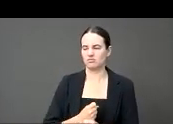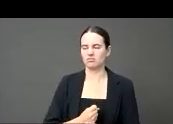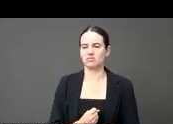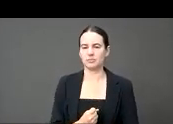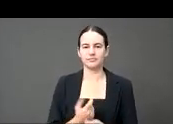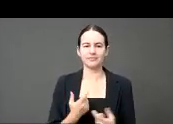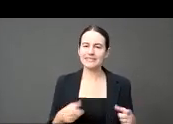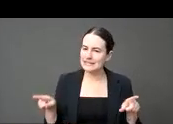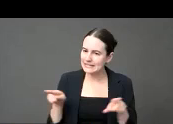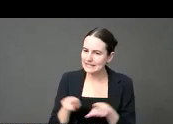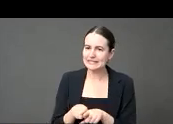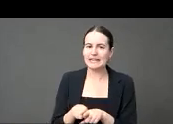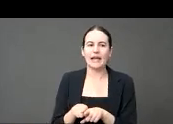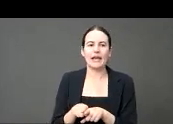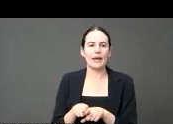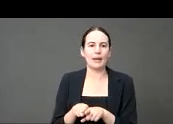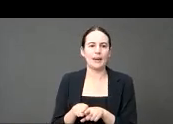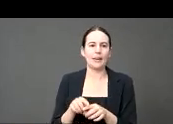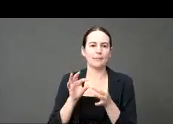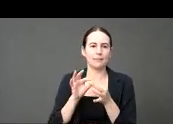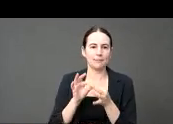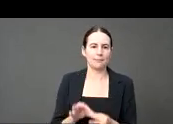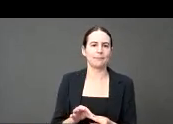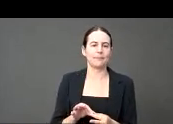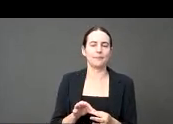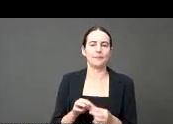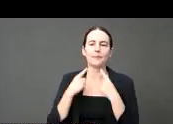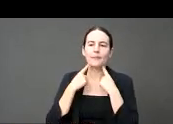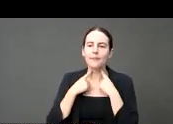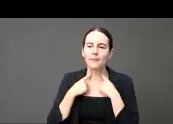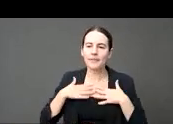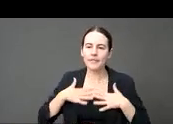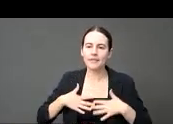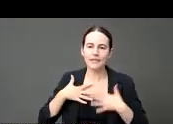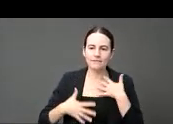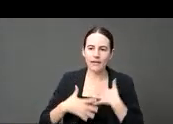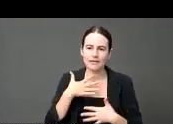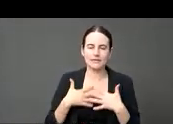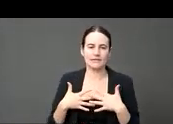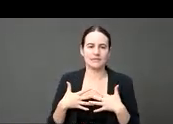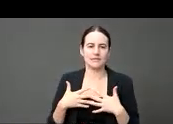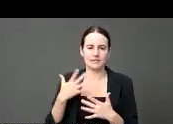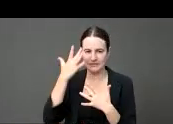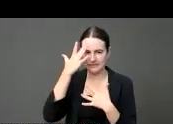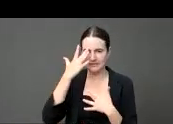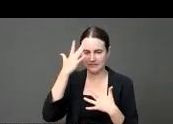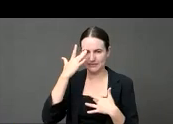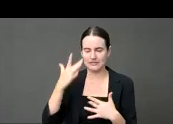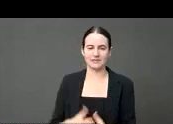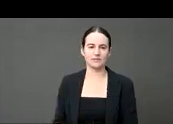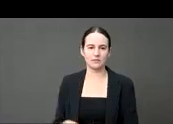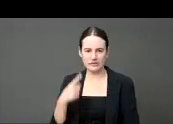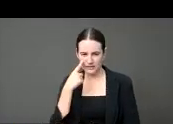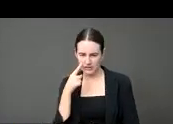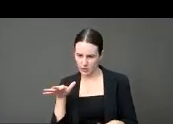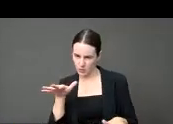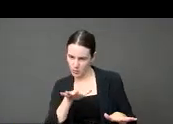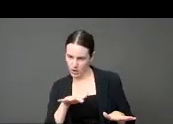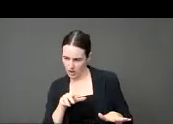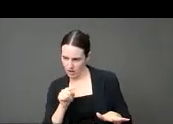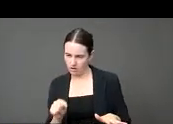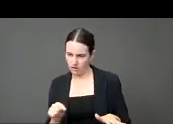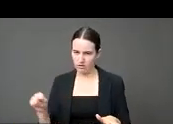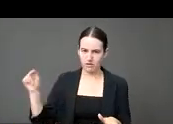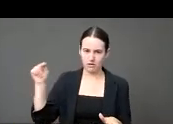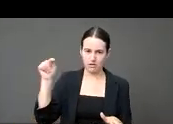filariase linfática. E aqui temos onde a filariose linfática na região das Américas, onde temos trabalho